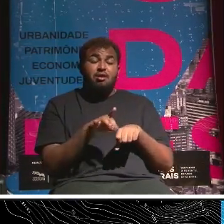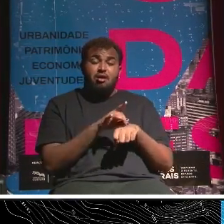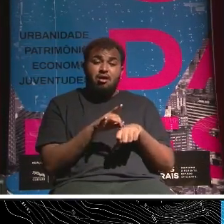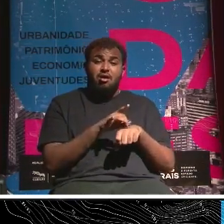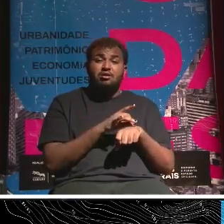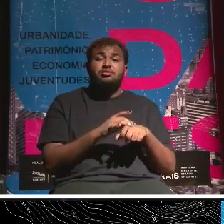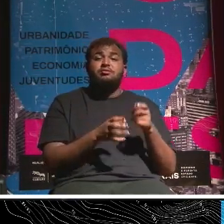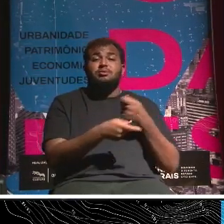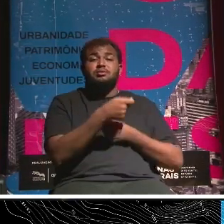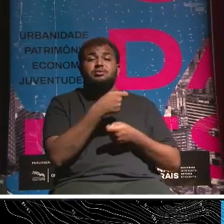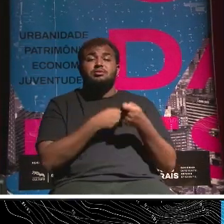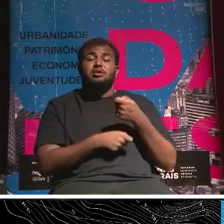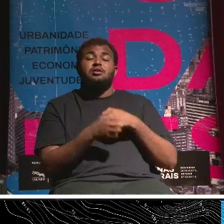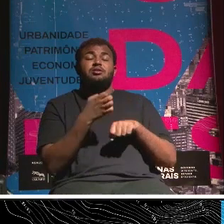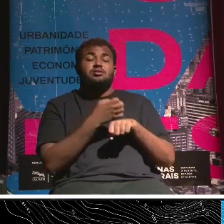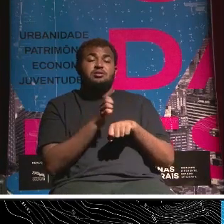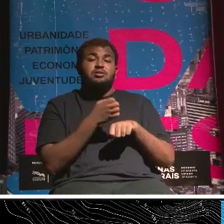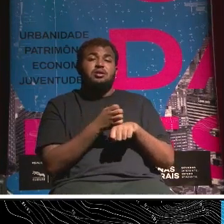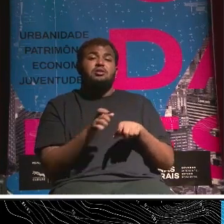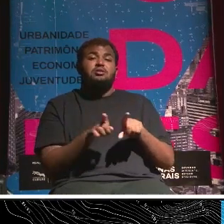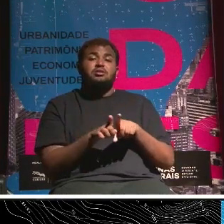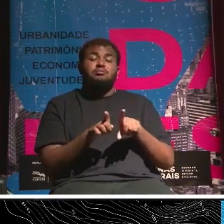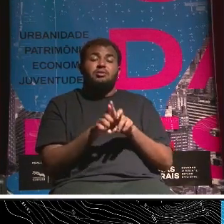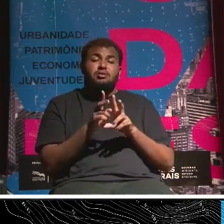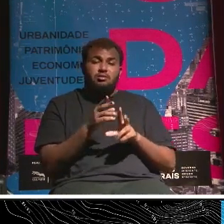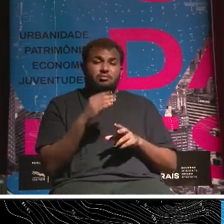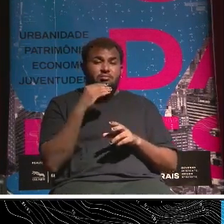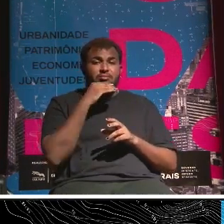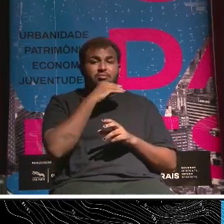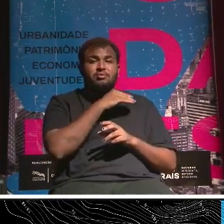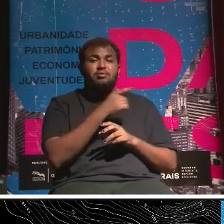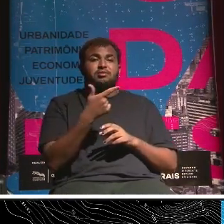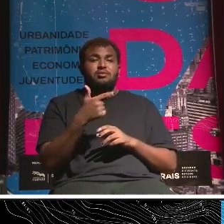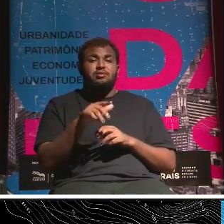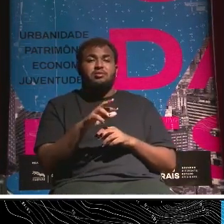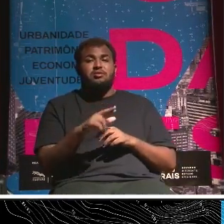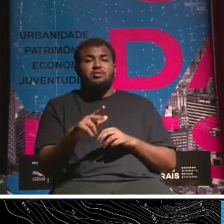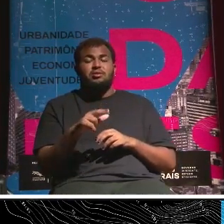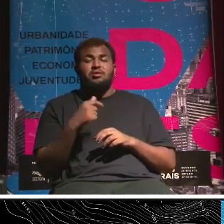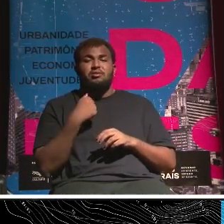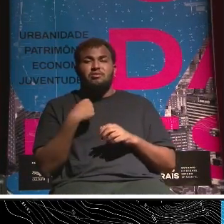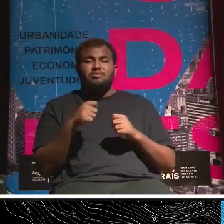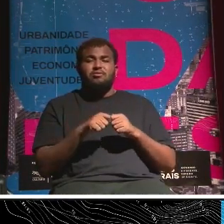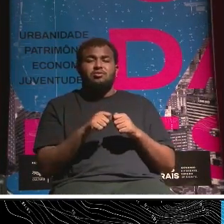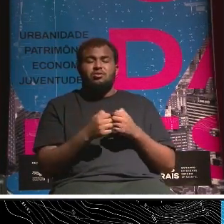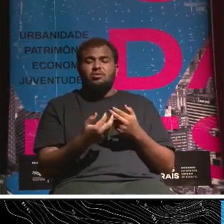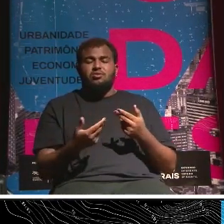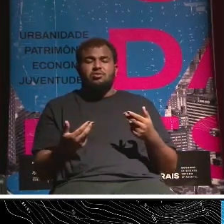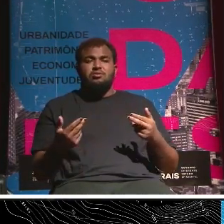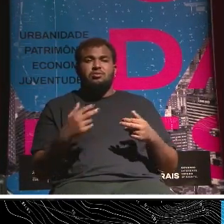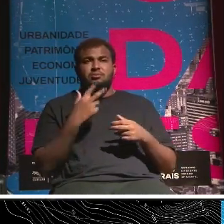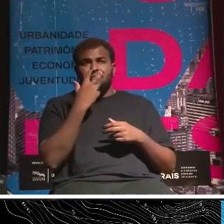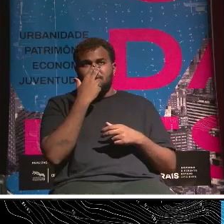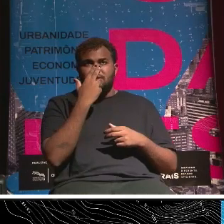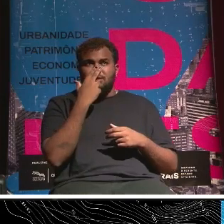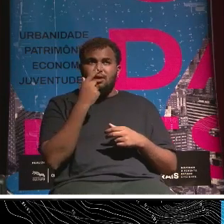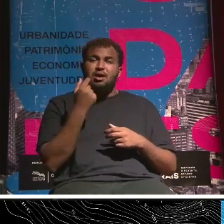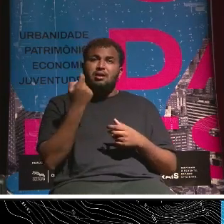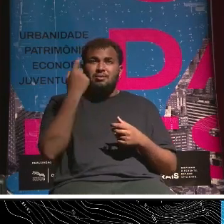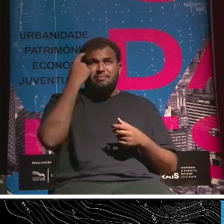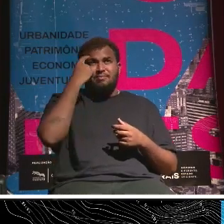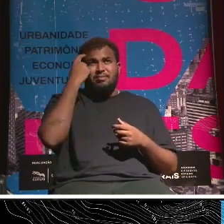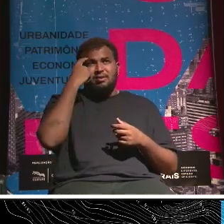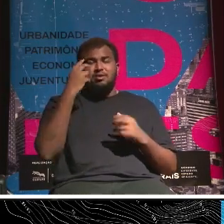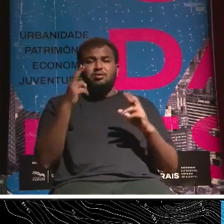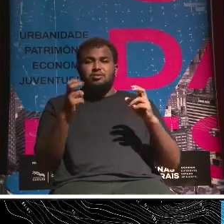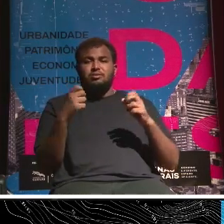estágio docente, a partir também dessa outra perspectiva, né? E aí fui fazendo algumas coisas assim. E aí, pensando essa